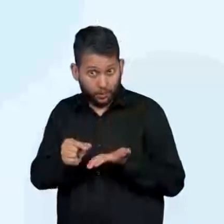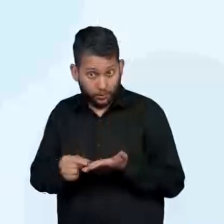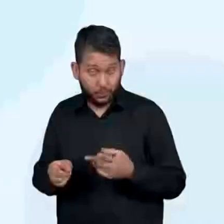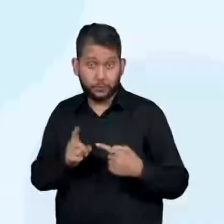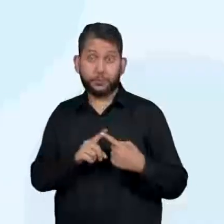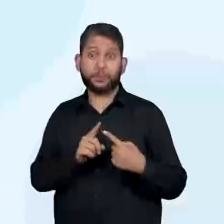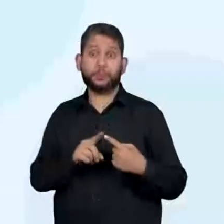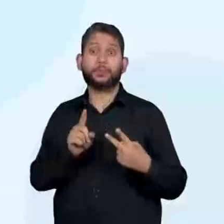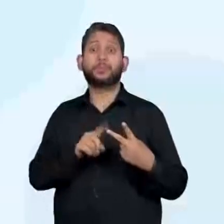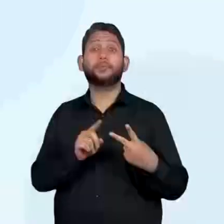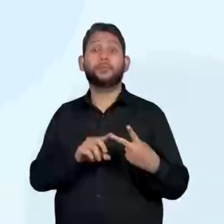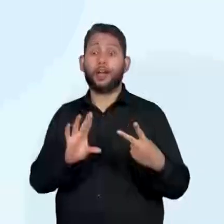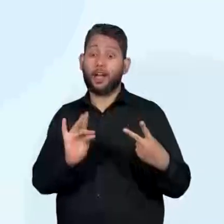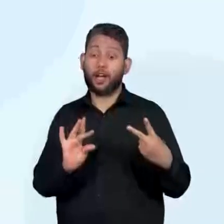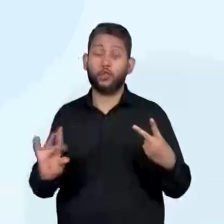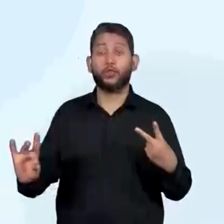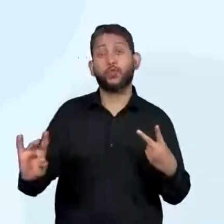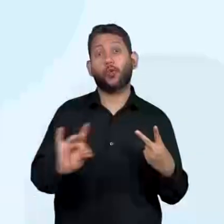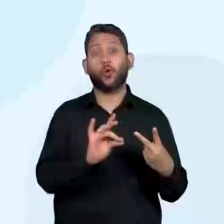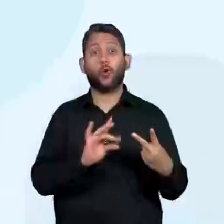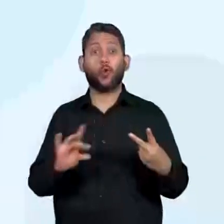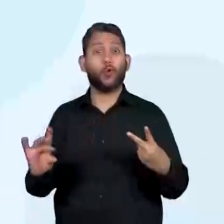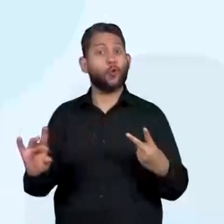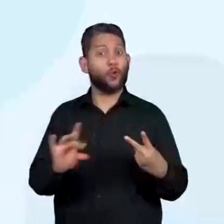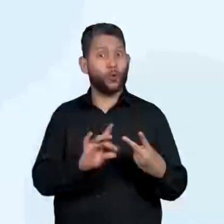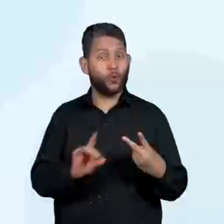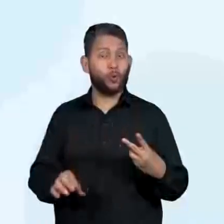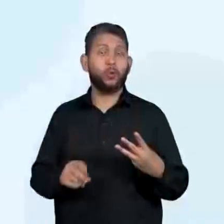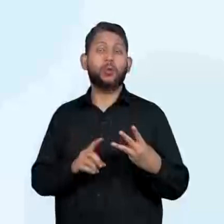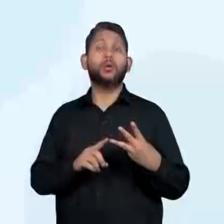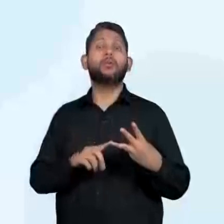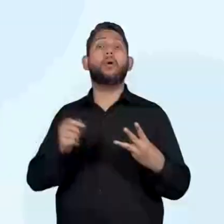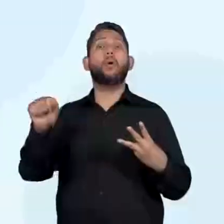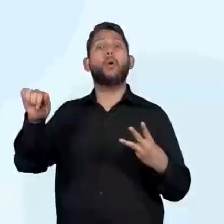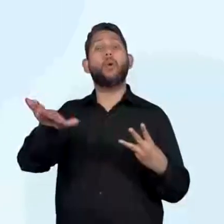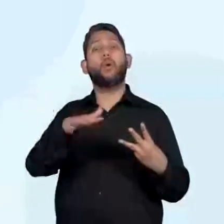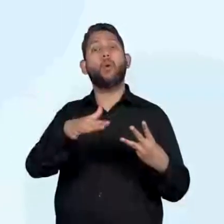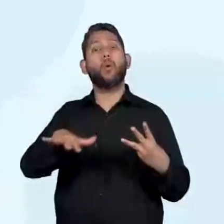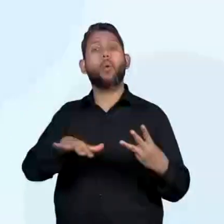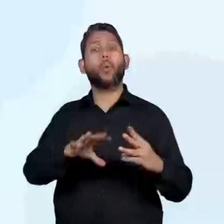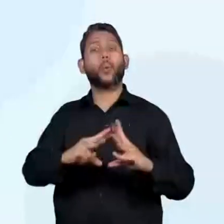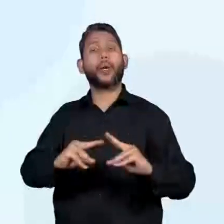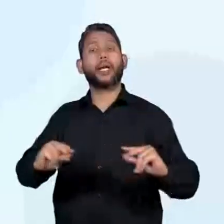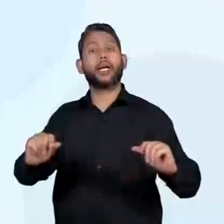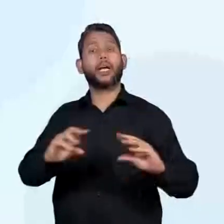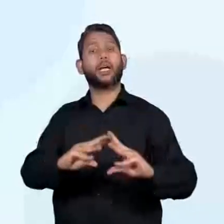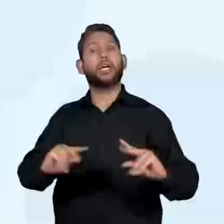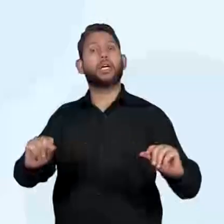solo argiloso? Ou é o solo orgânico? É o solo